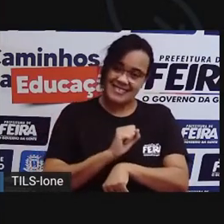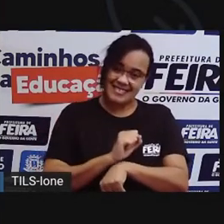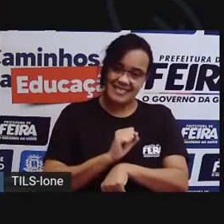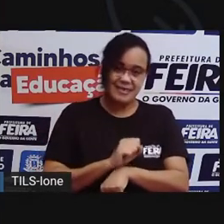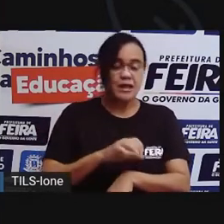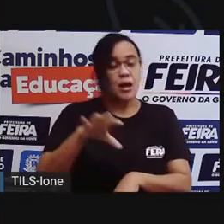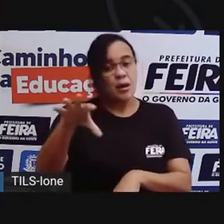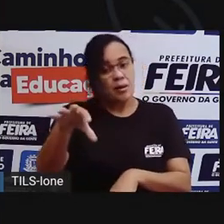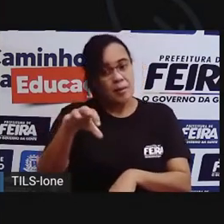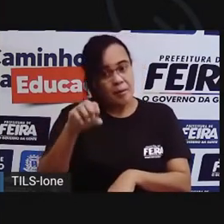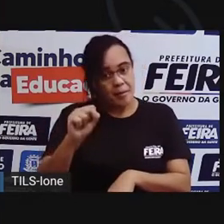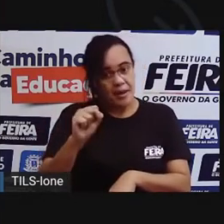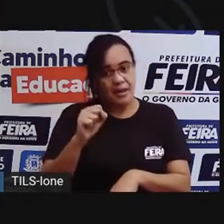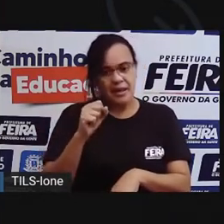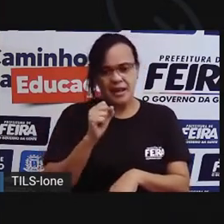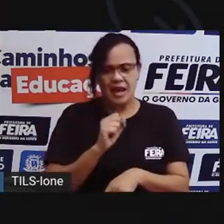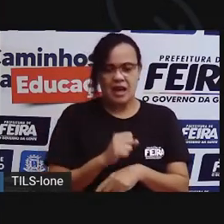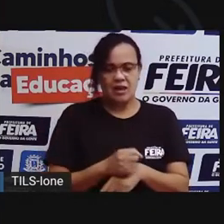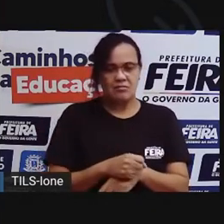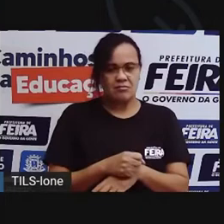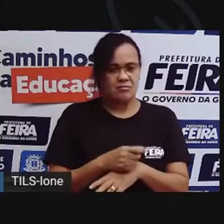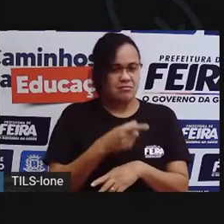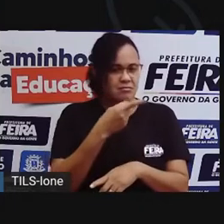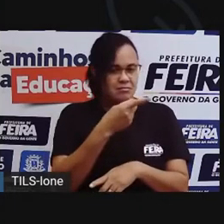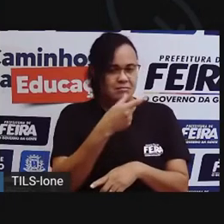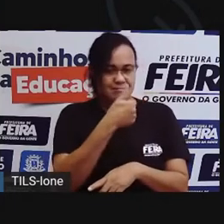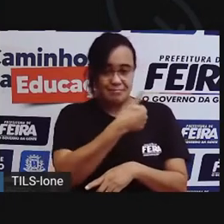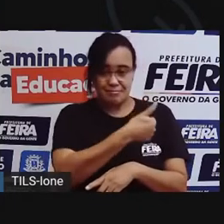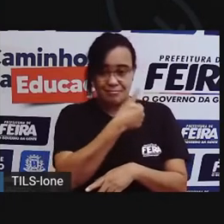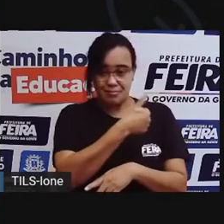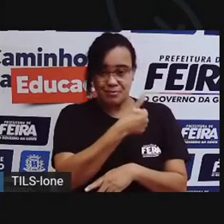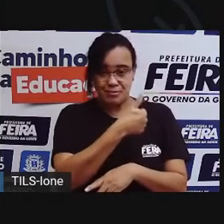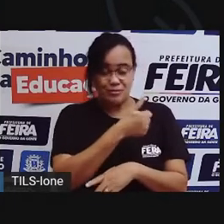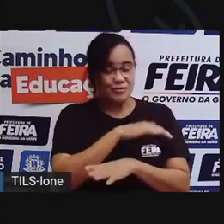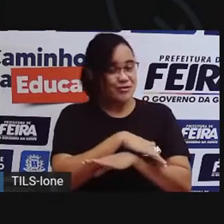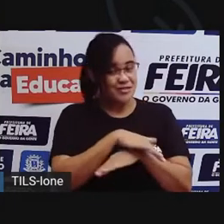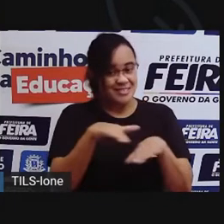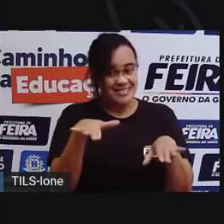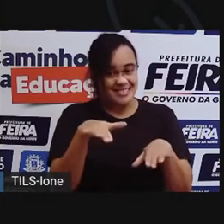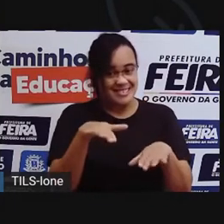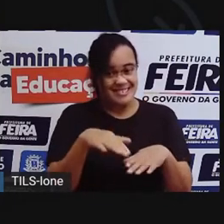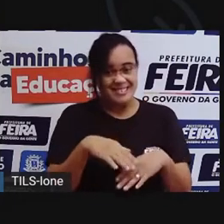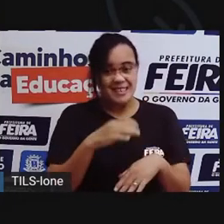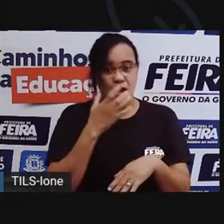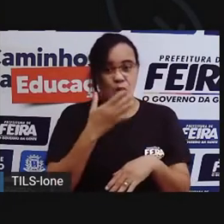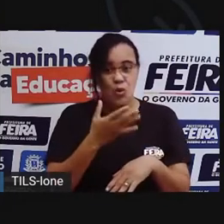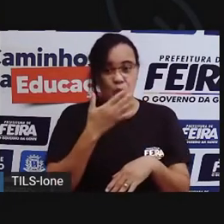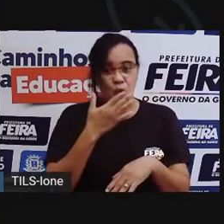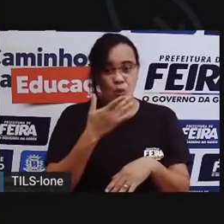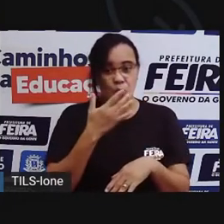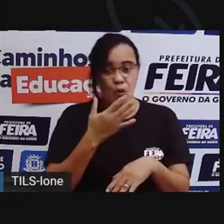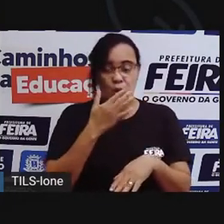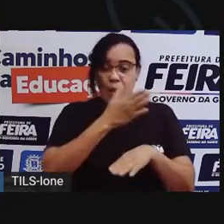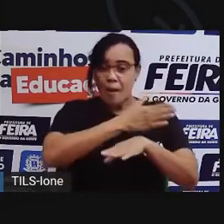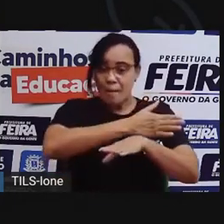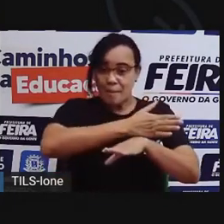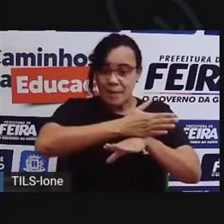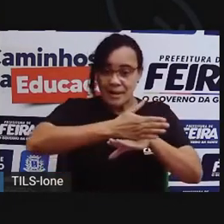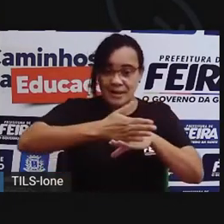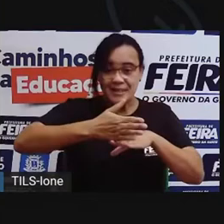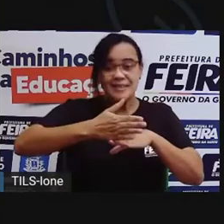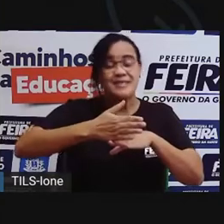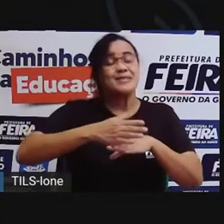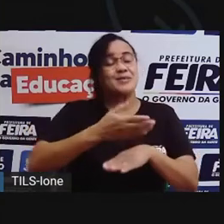pegar agora um que já está sequinho, olha. Esse aqui eu pintei de que cor? Isso mesmo, meninada, de